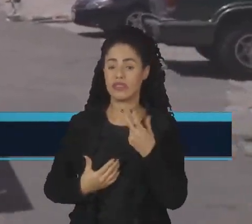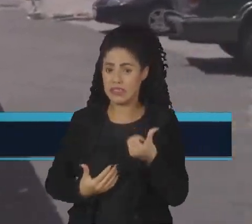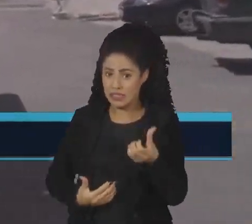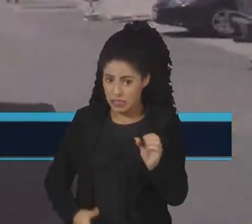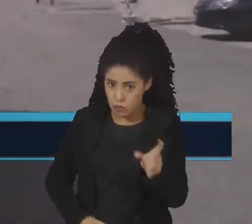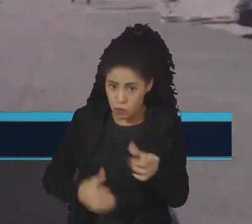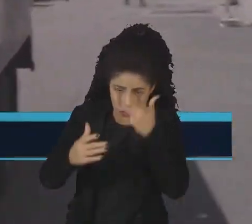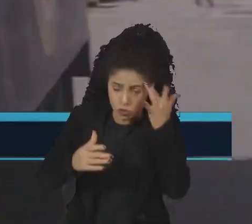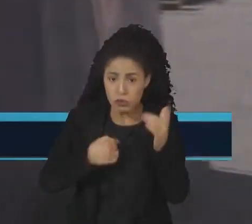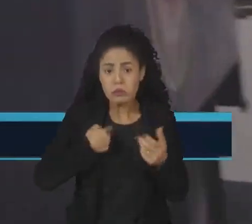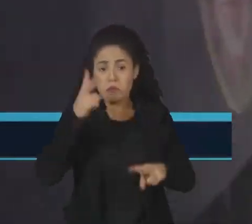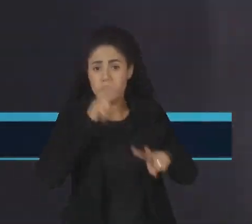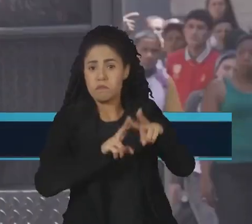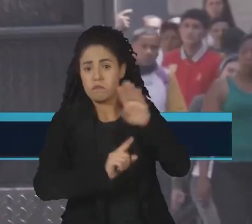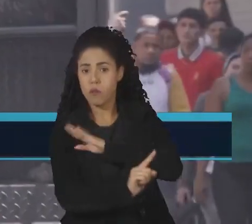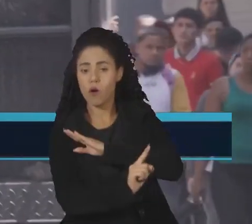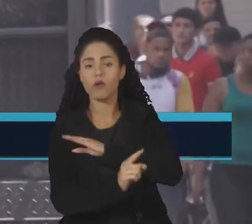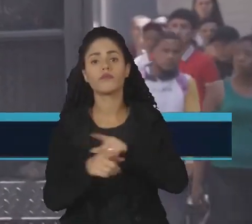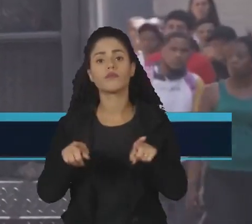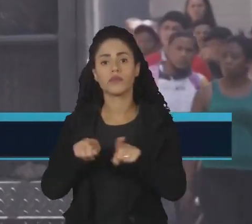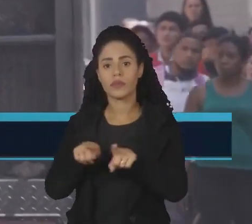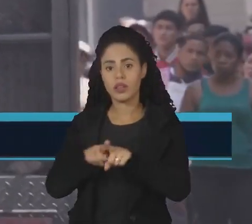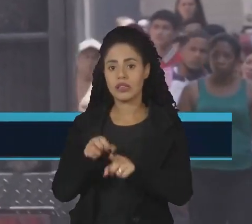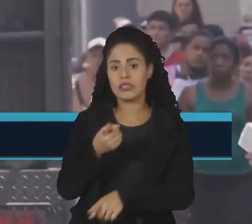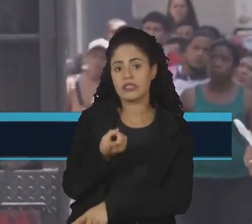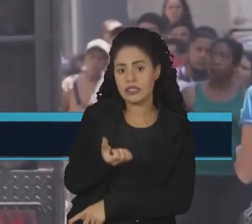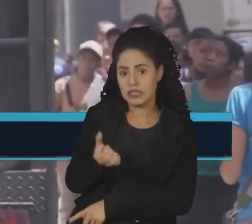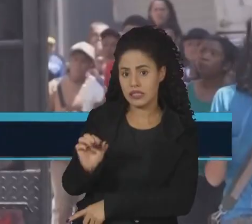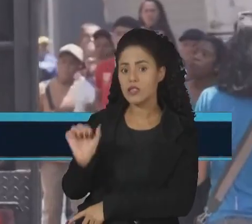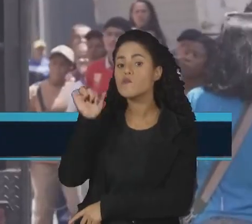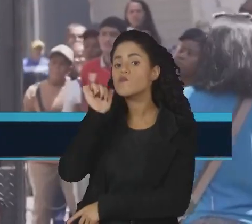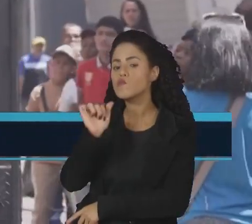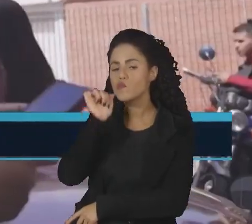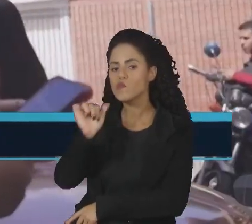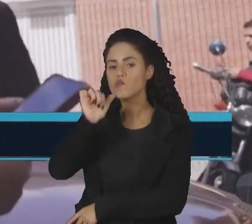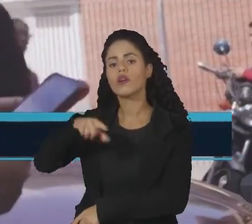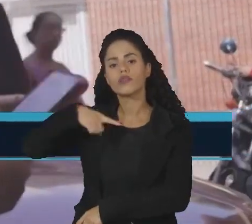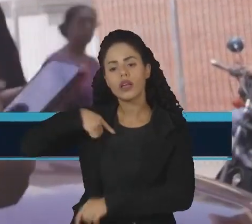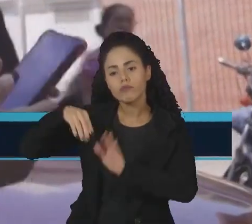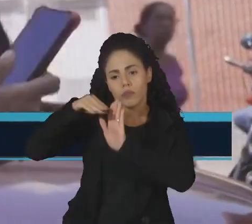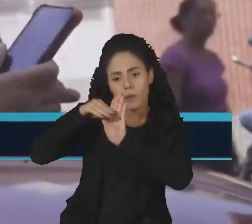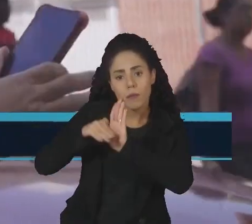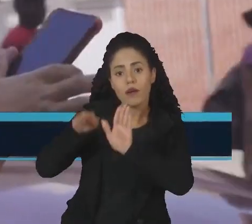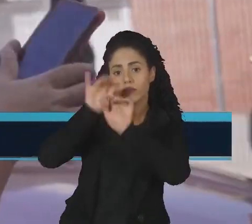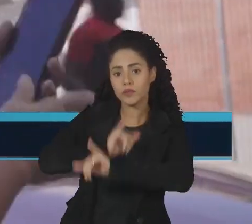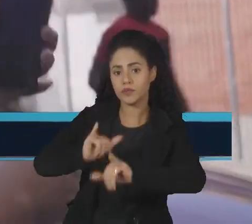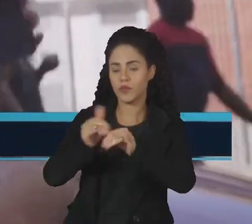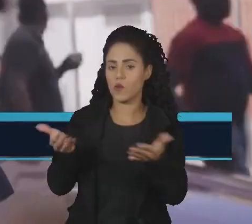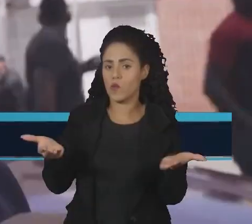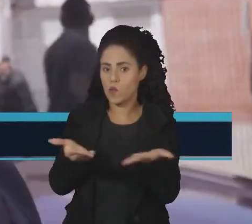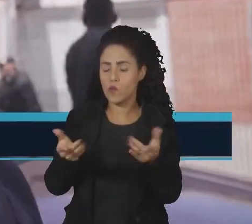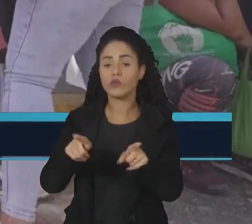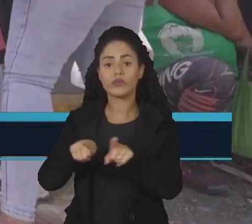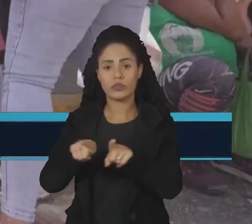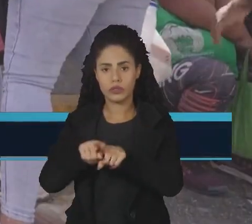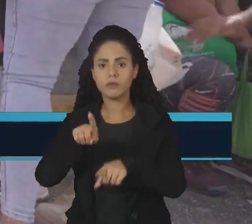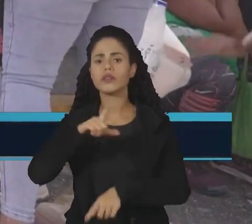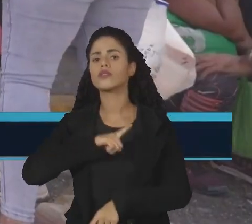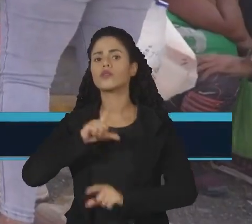presas arbitrariamente, incluindo 160 mulheres, de acordo com o relatório divulgado hoje. Ainda